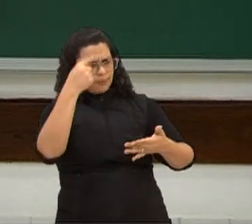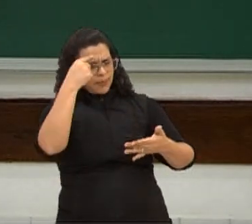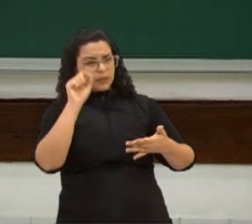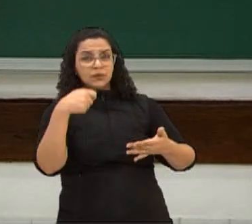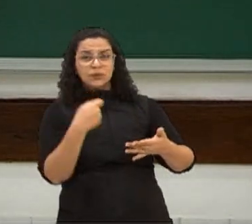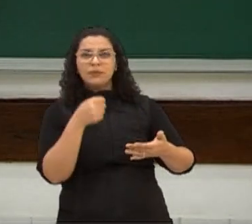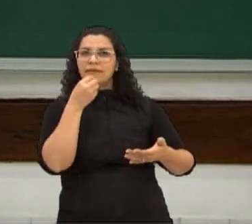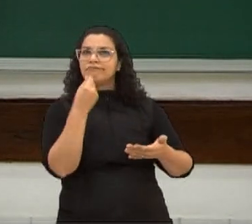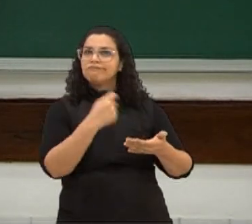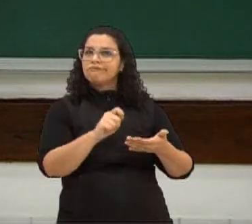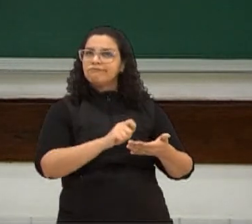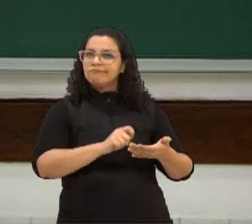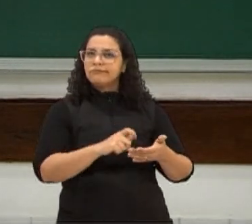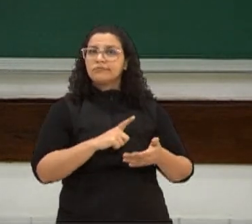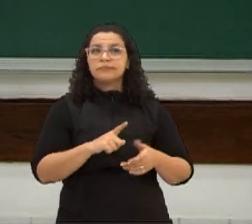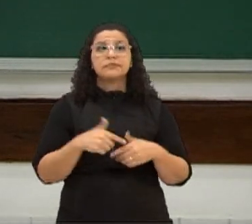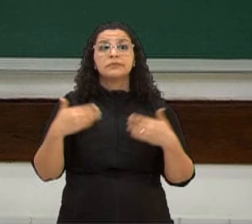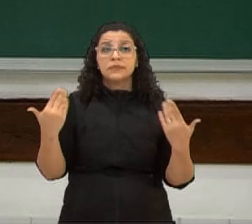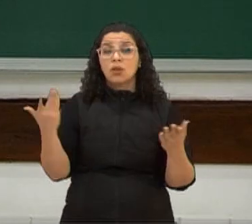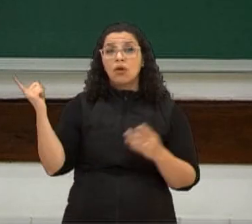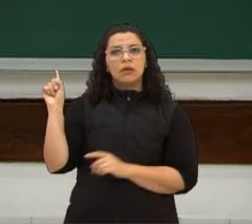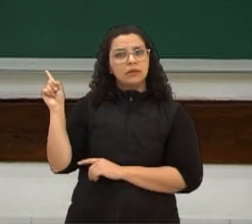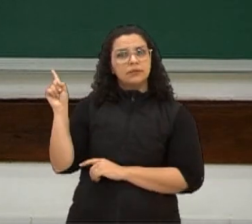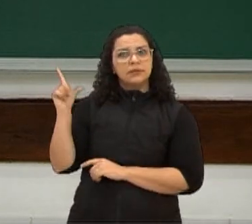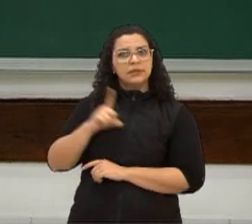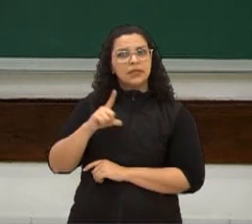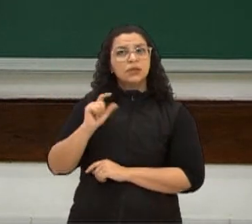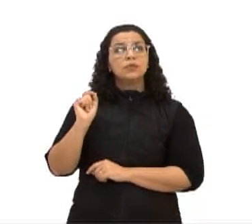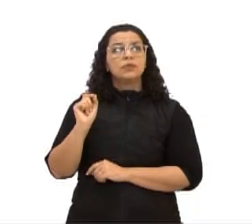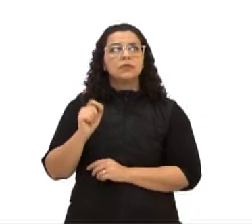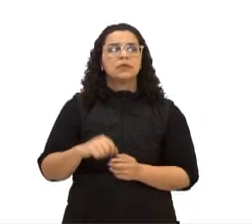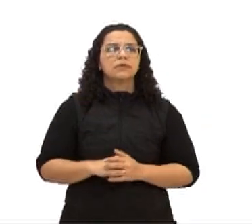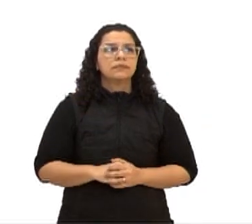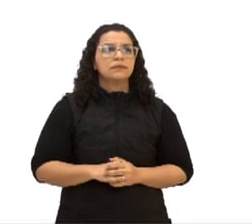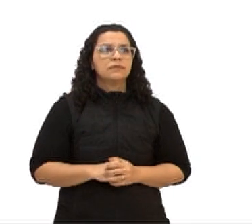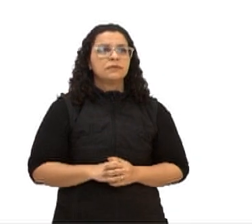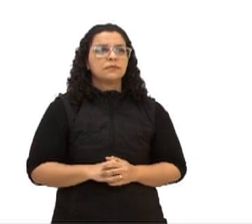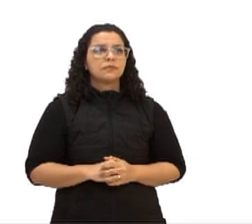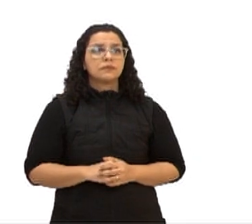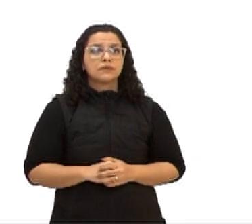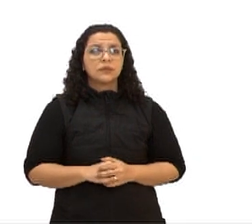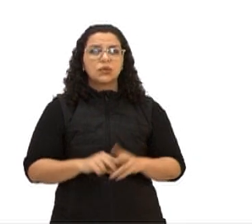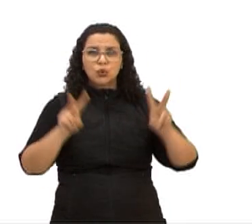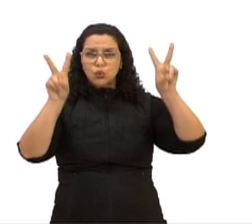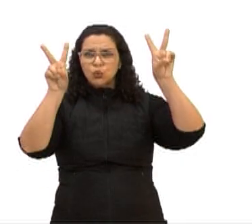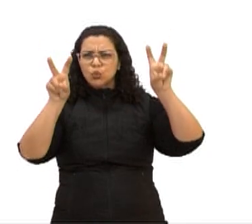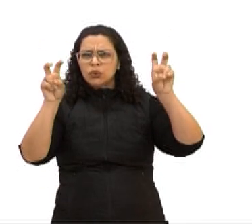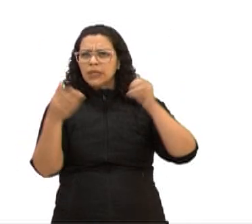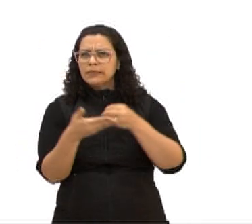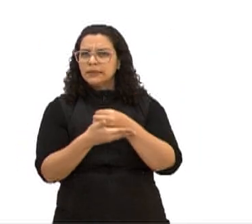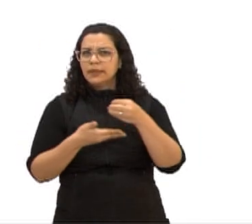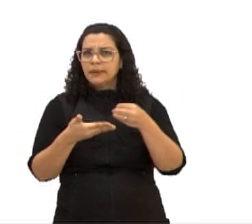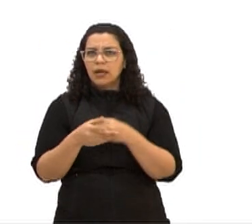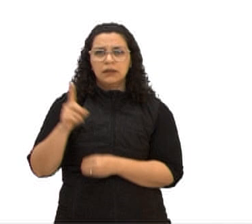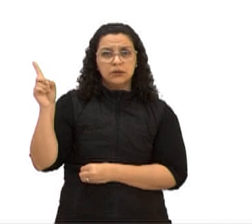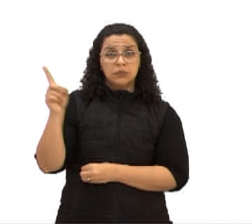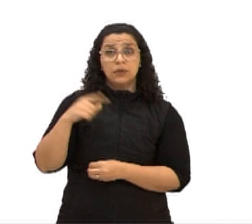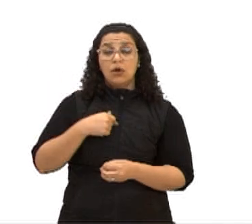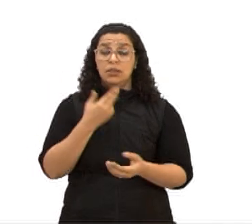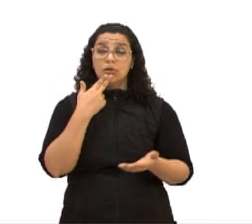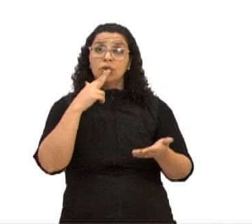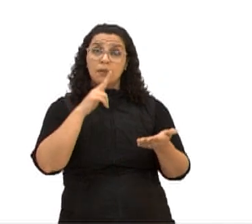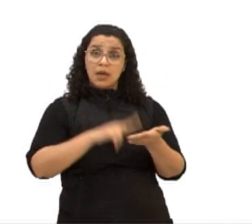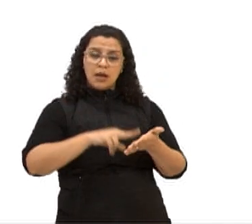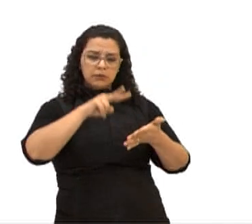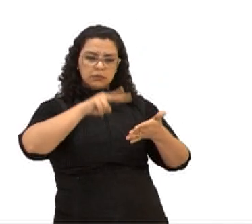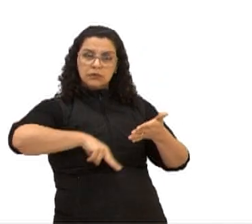pensa, ok? Trouxe para vocês uma notícia base. Por quê? Se eu vou ter uma carta